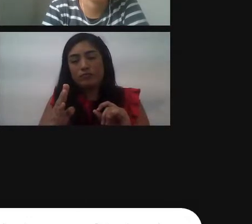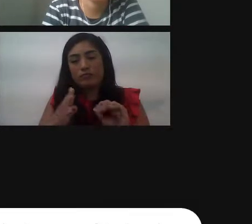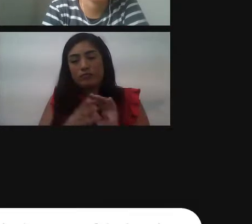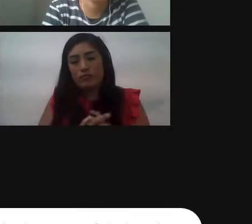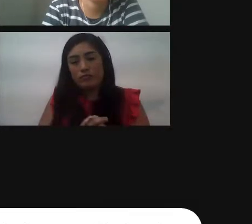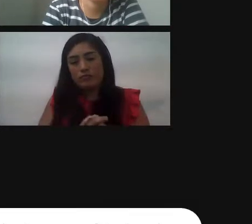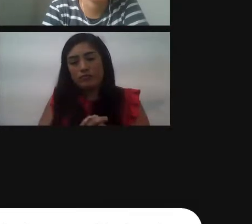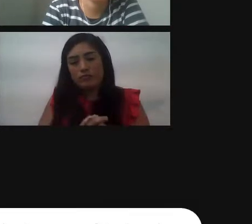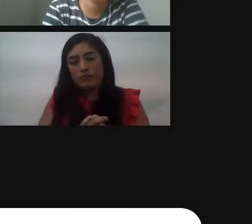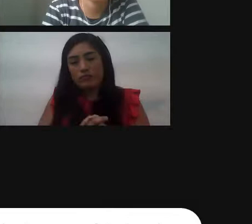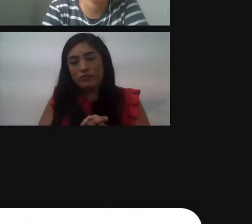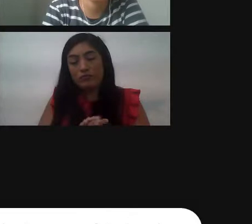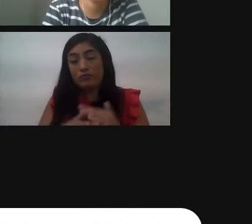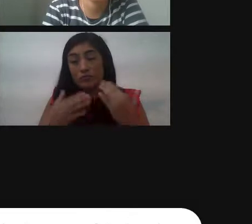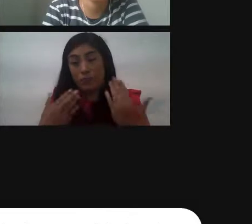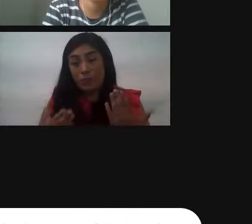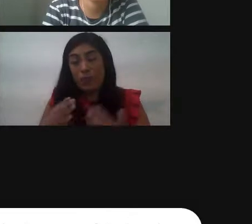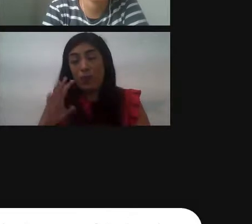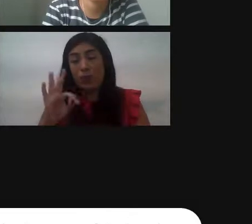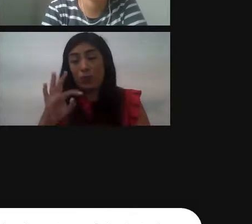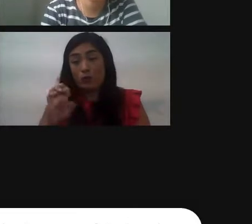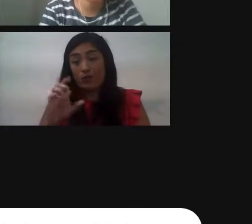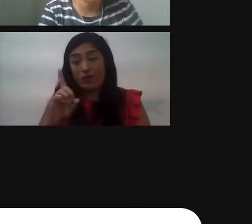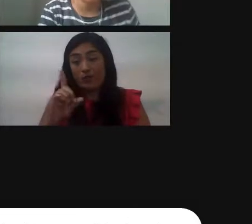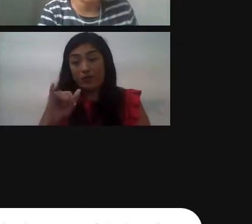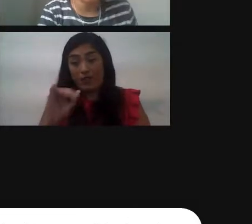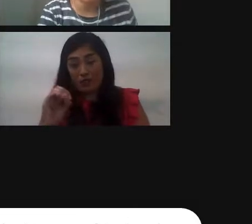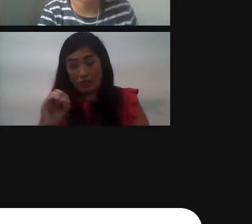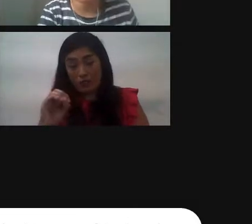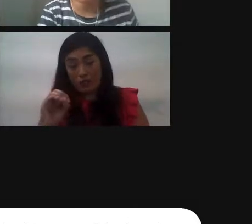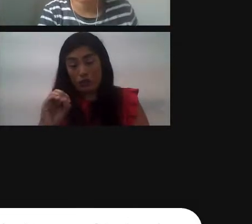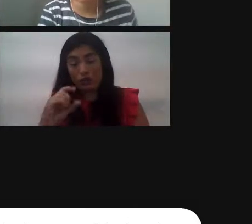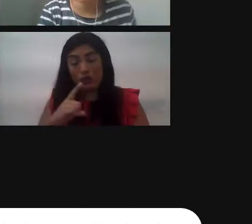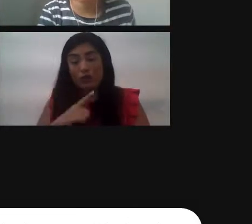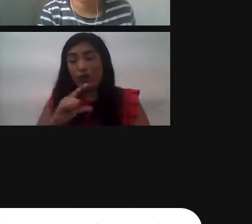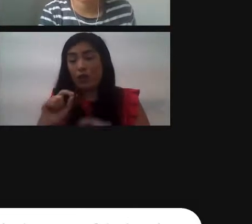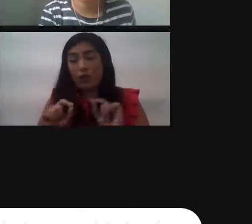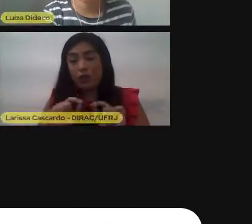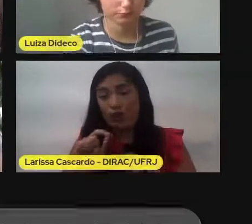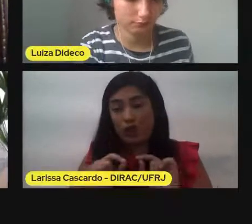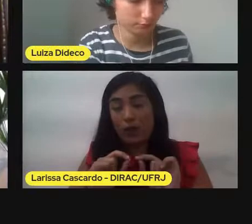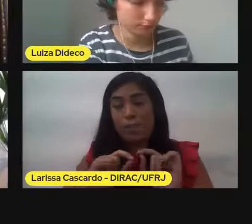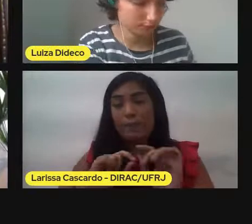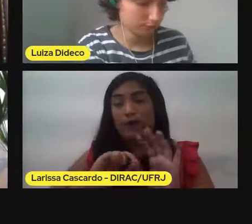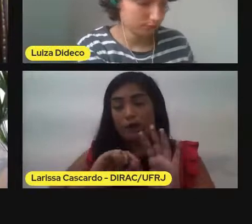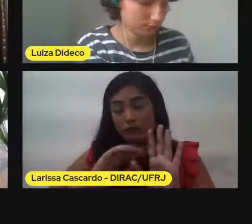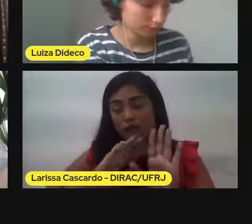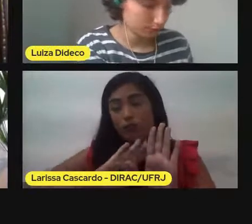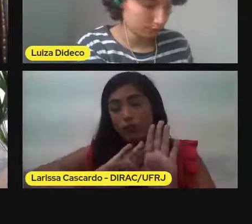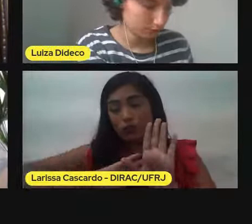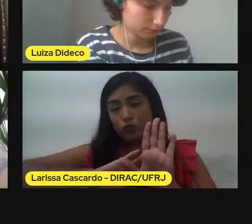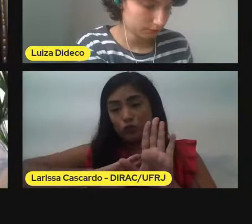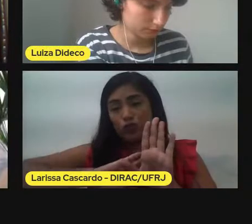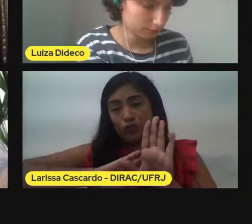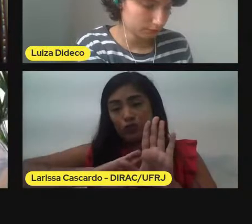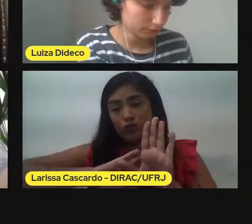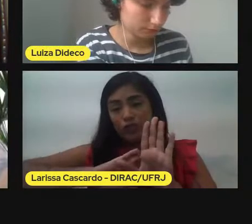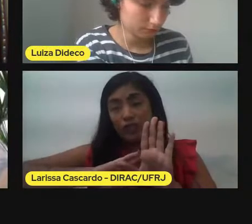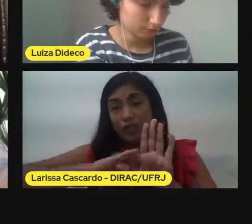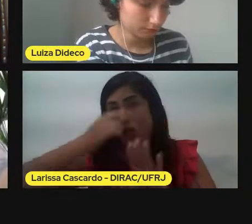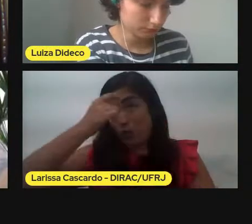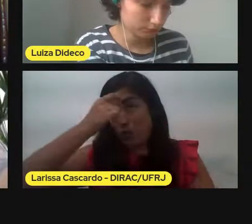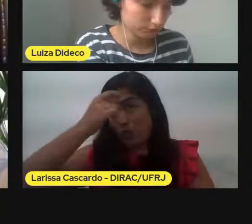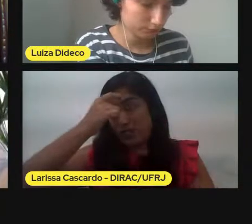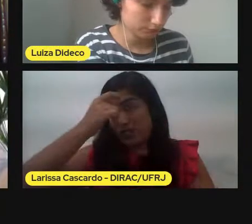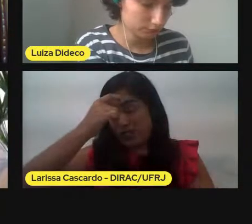essa condição, o tédio, ela pressupõe uma subjetividade, isso é, uma consciência de si, e que é